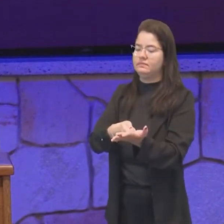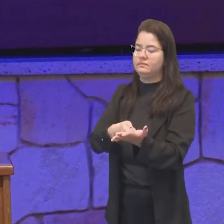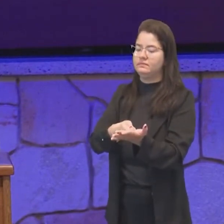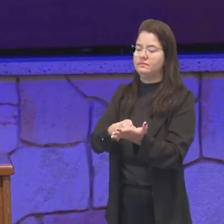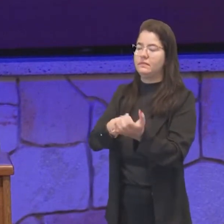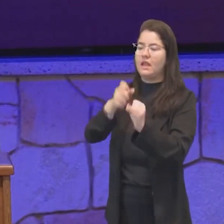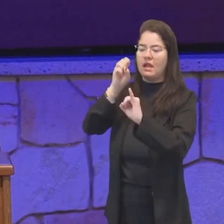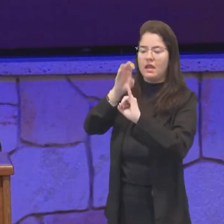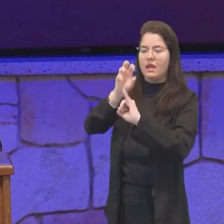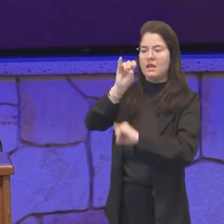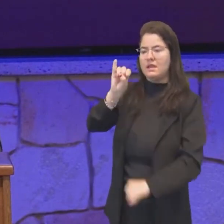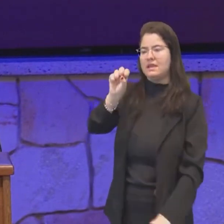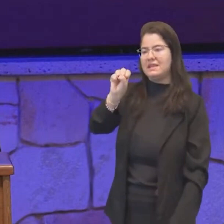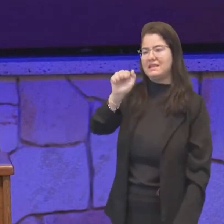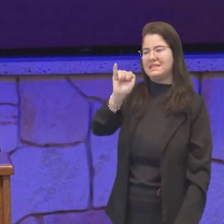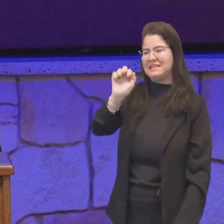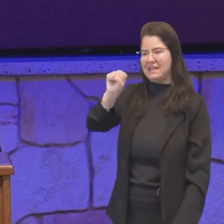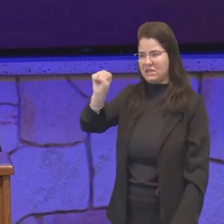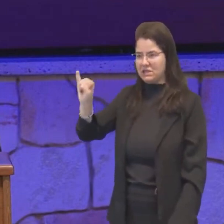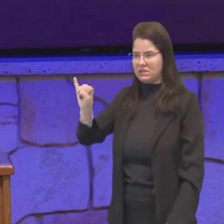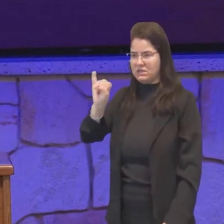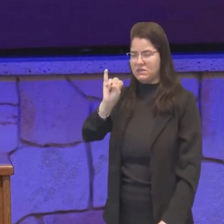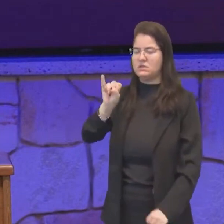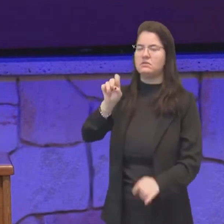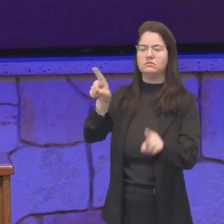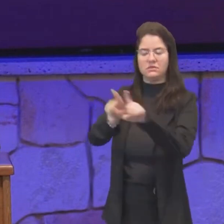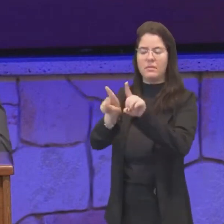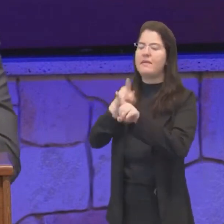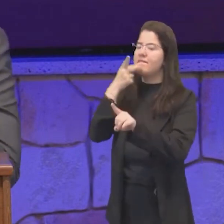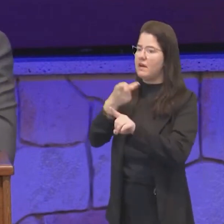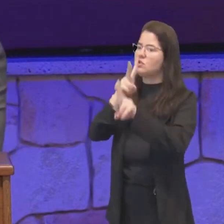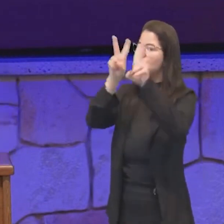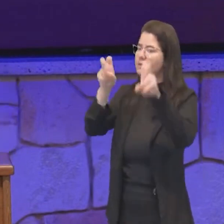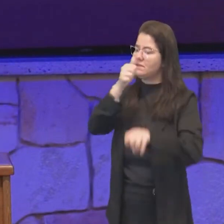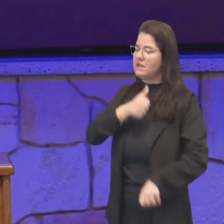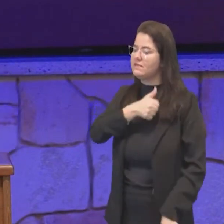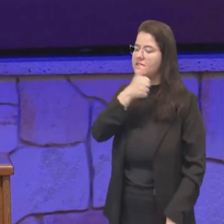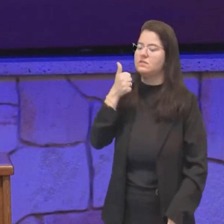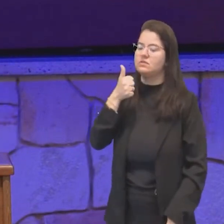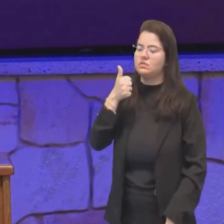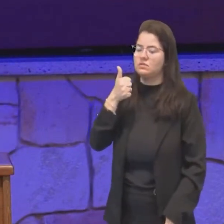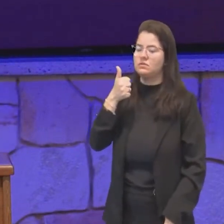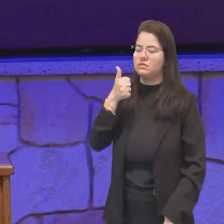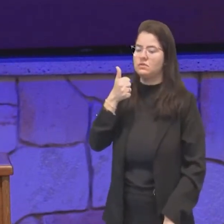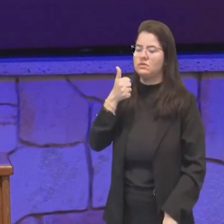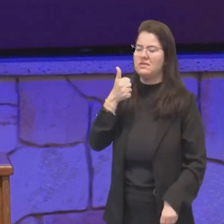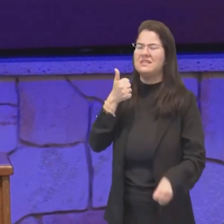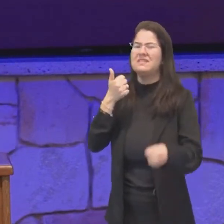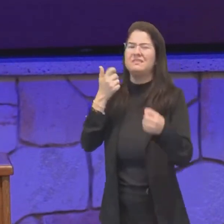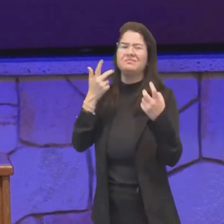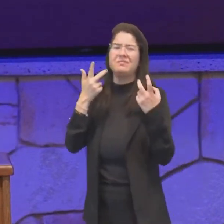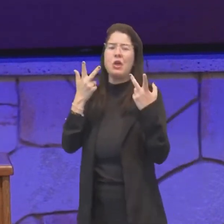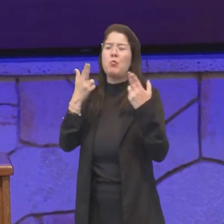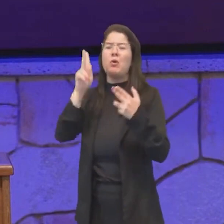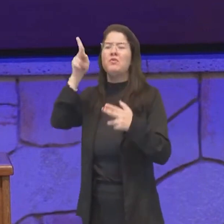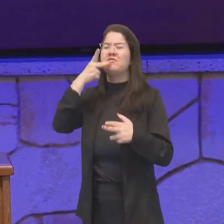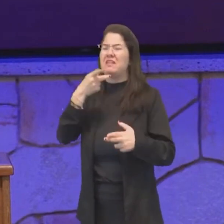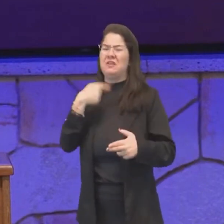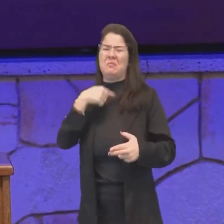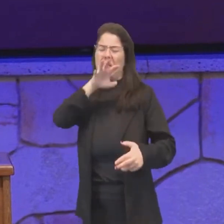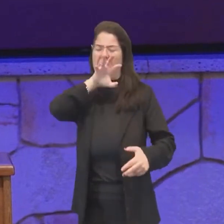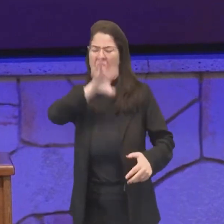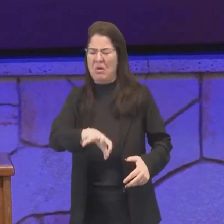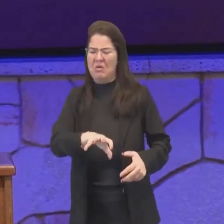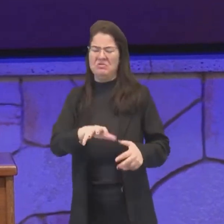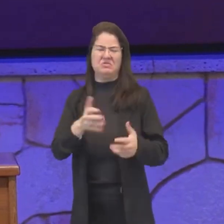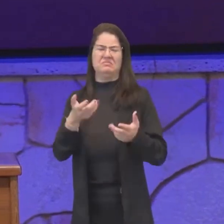Isaías tem palavras duríssimas a respeito do sacrifício. É como se Deus dissesse assim: eu estou com nojo do sacrifício de vocês.